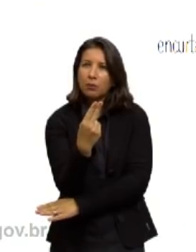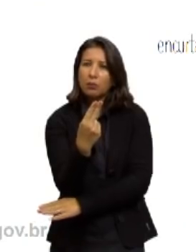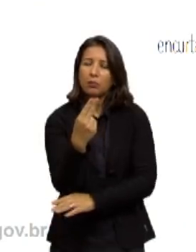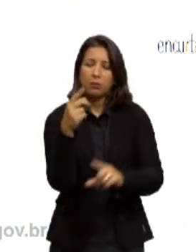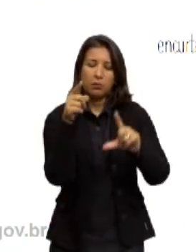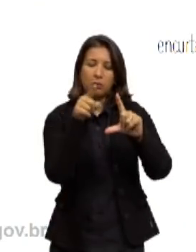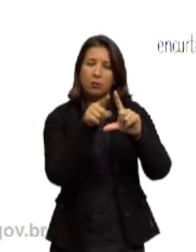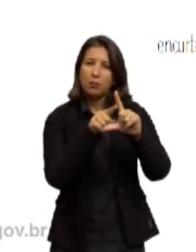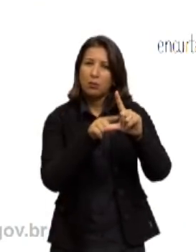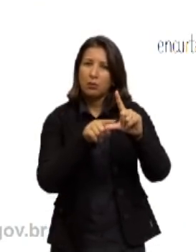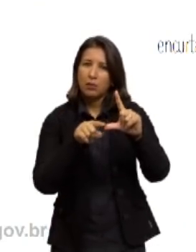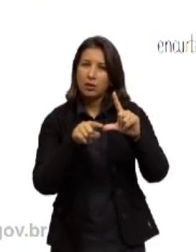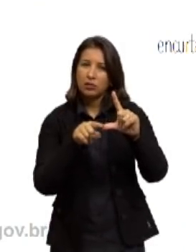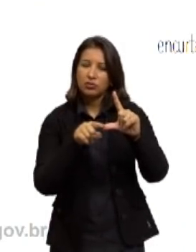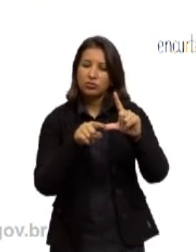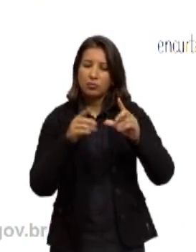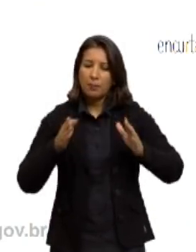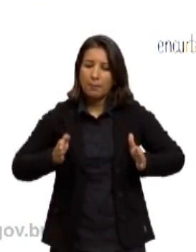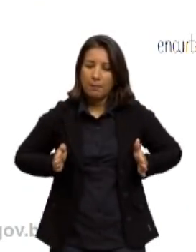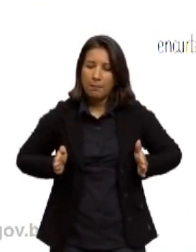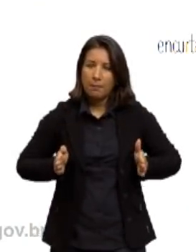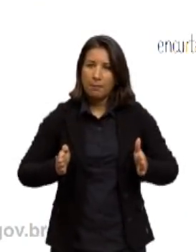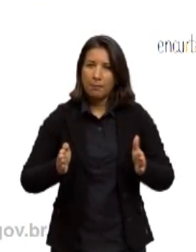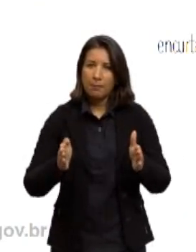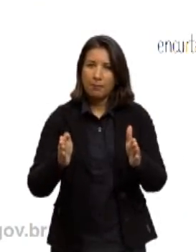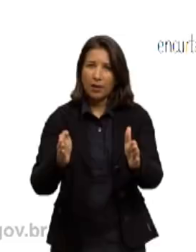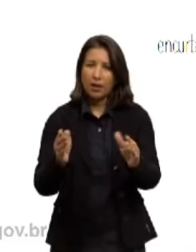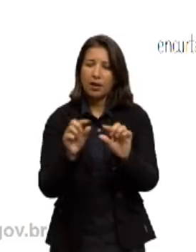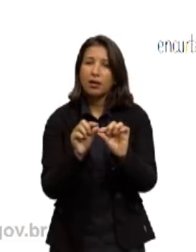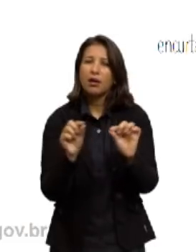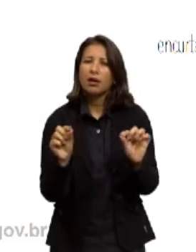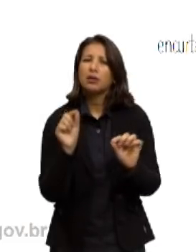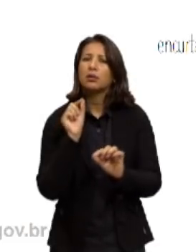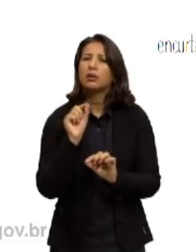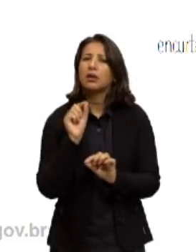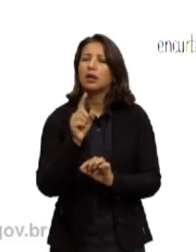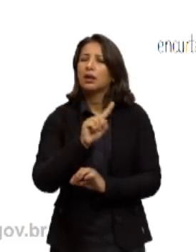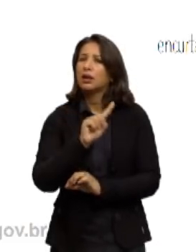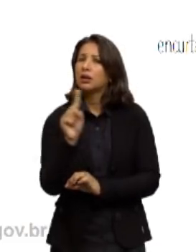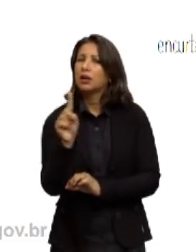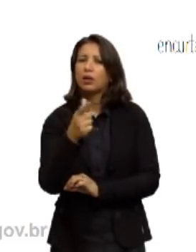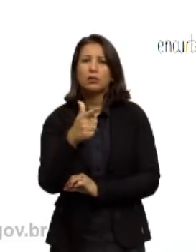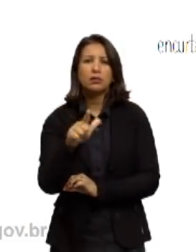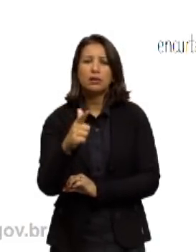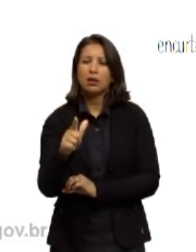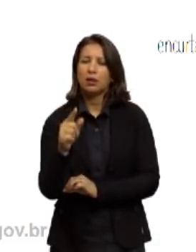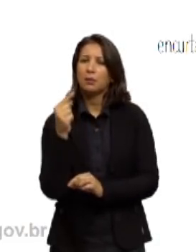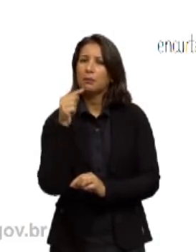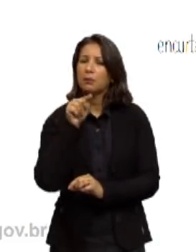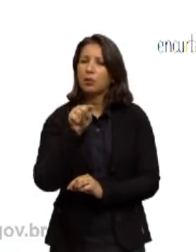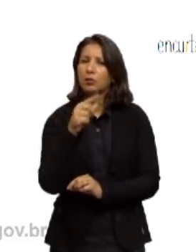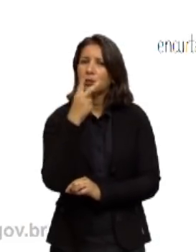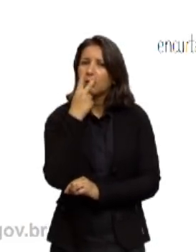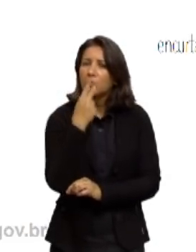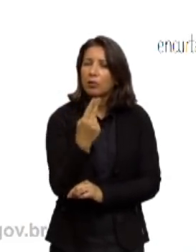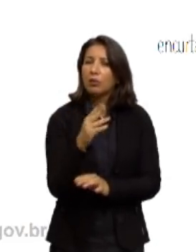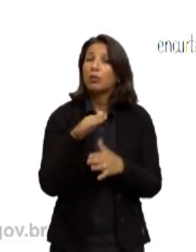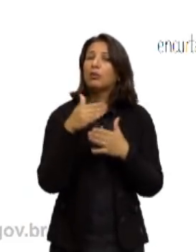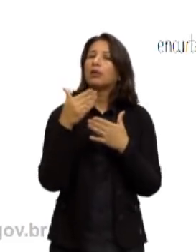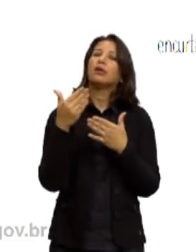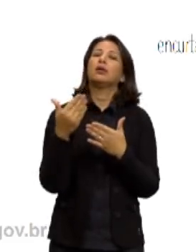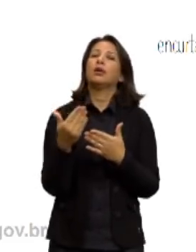retas paralelas e são excelentes feixe de retas paralelas não tem ponto comum então